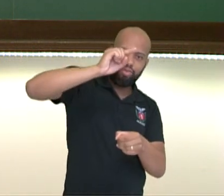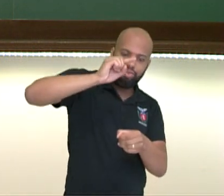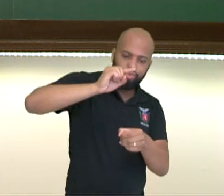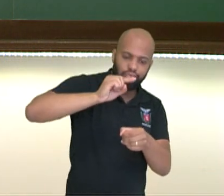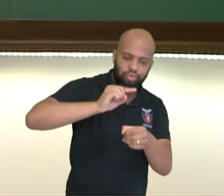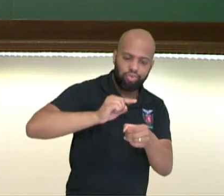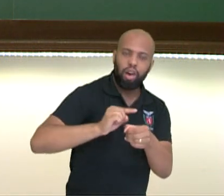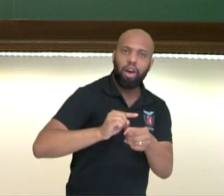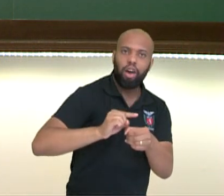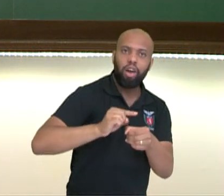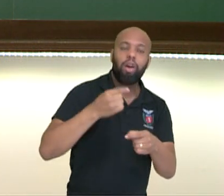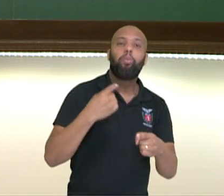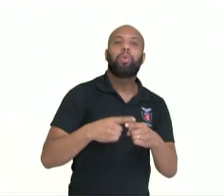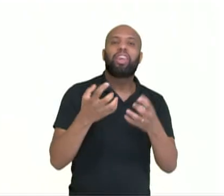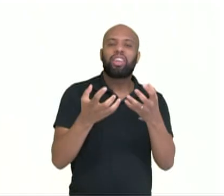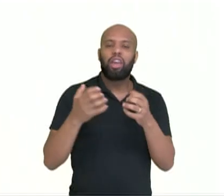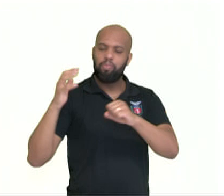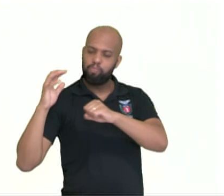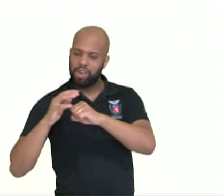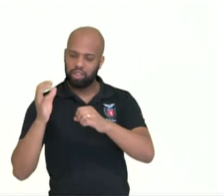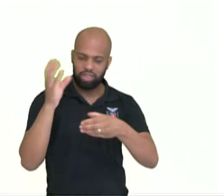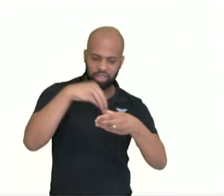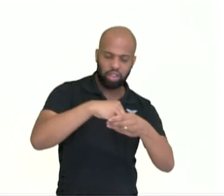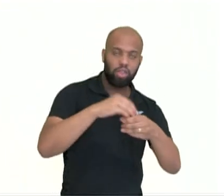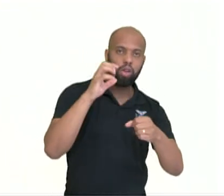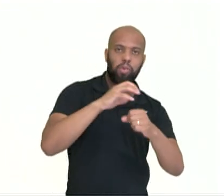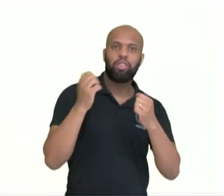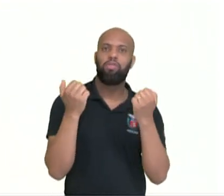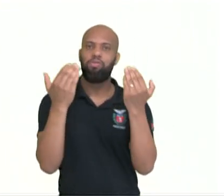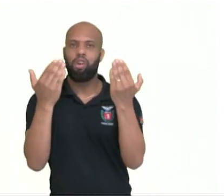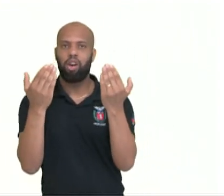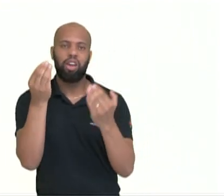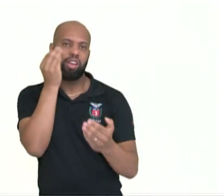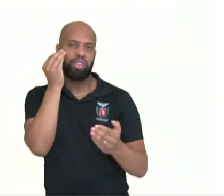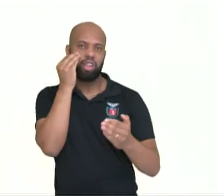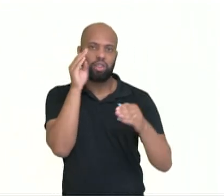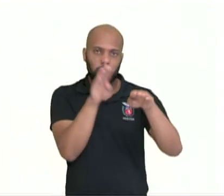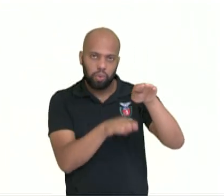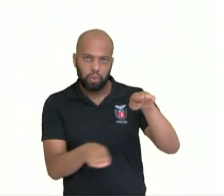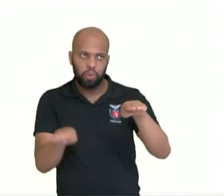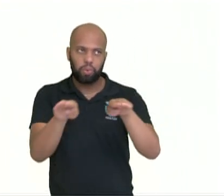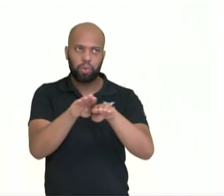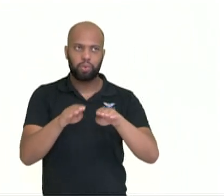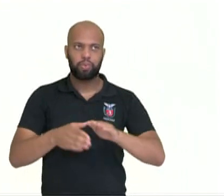se equilibrar com a pressão externa, ok? Por isso varia o volume da coluna de líquido.